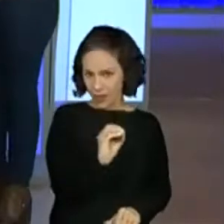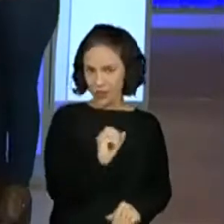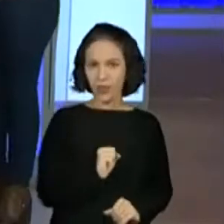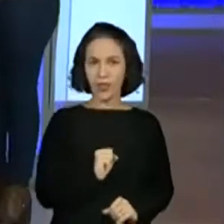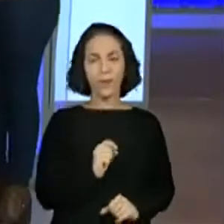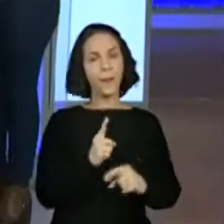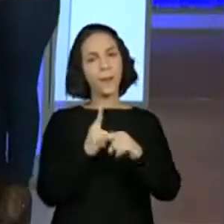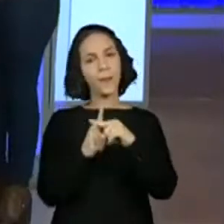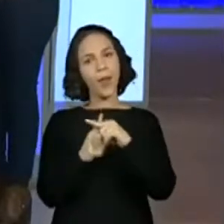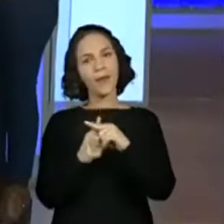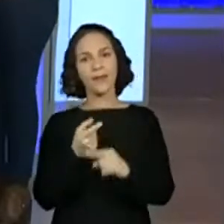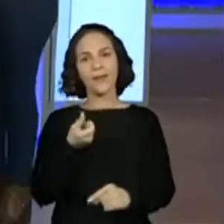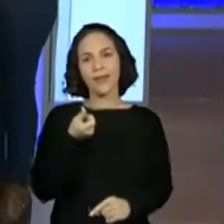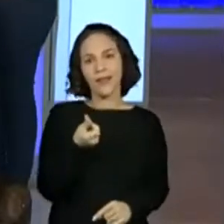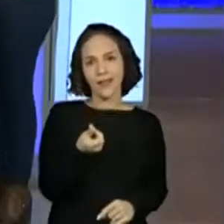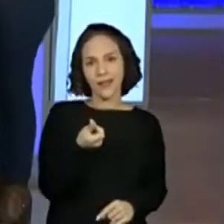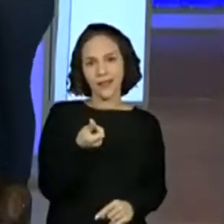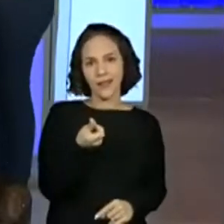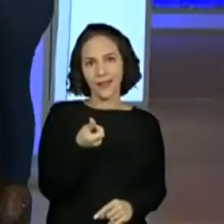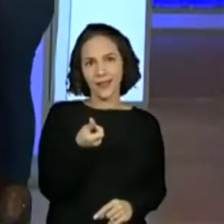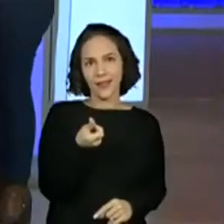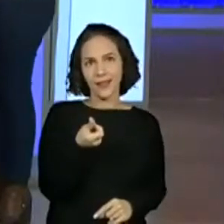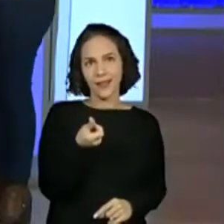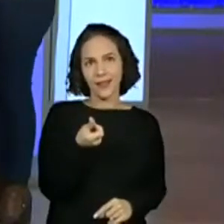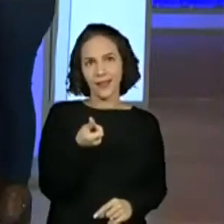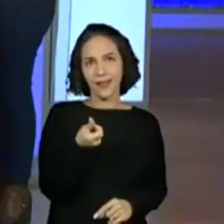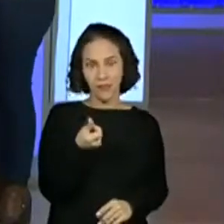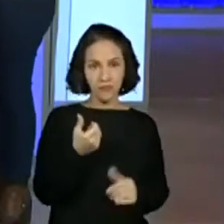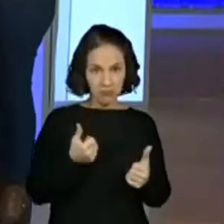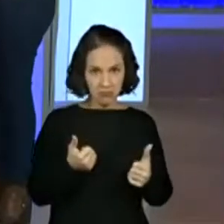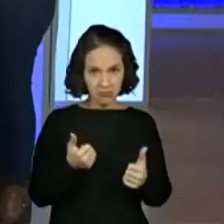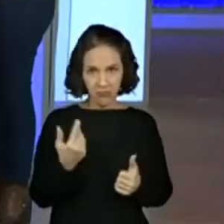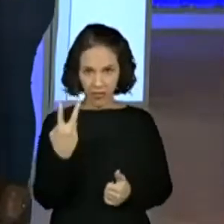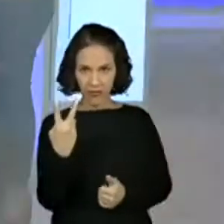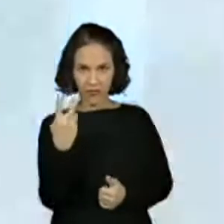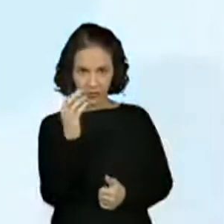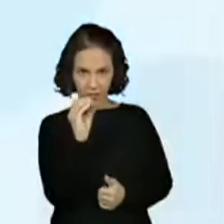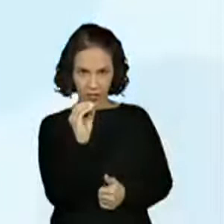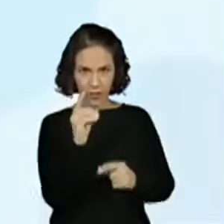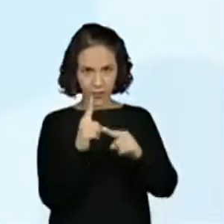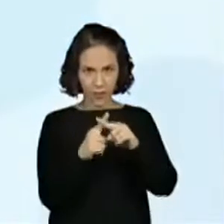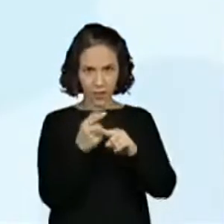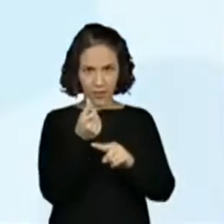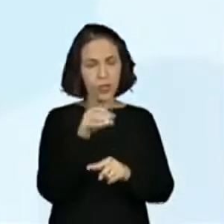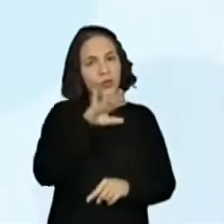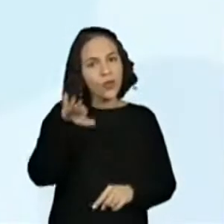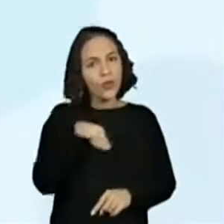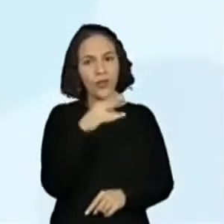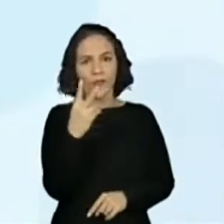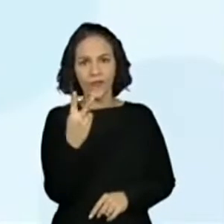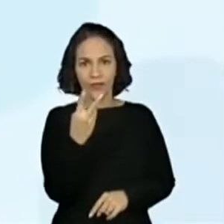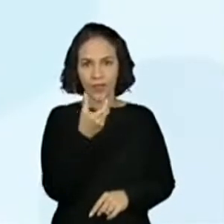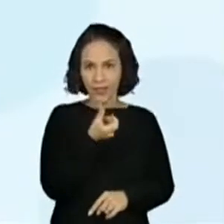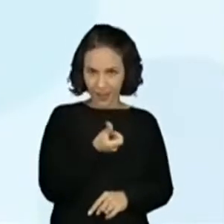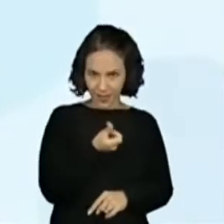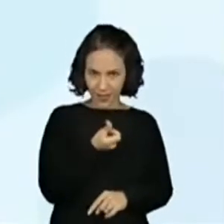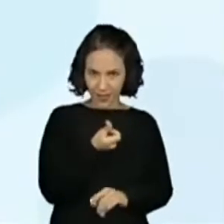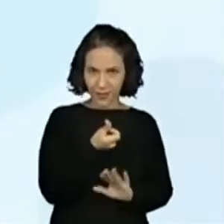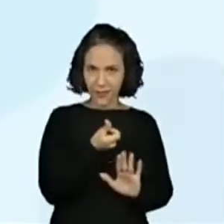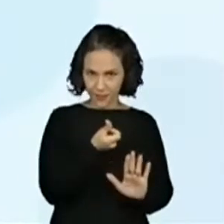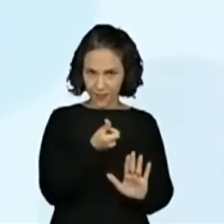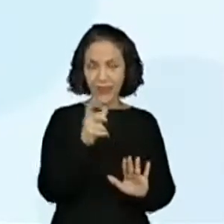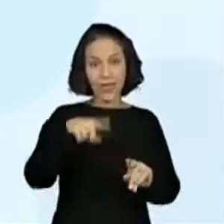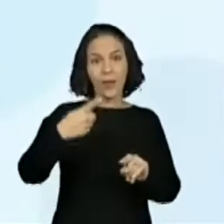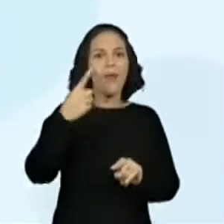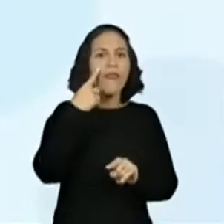6 unidades. Ok, vamos então para o próximo número. Já já nós vamos verificar como ficarão